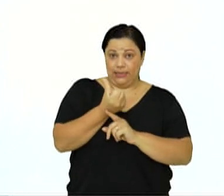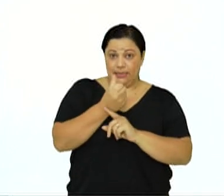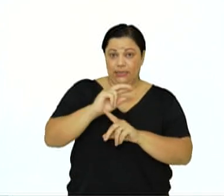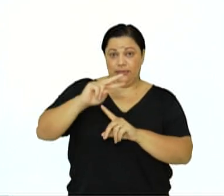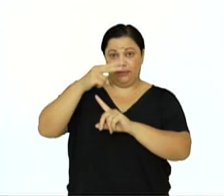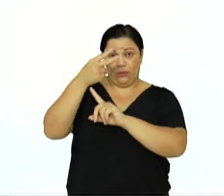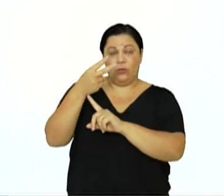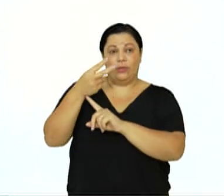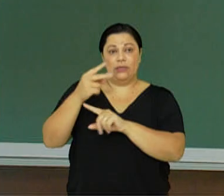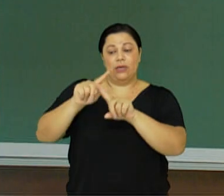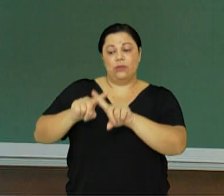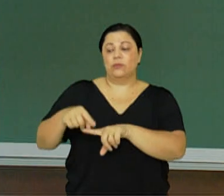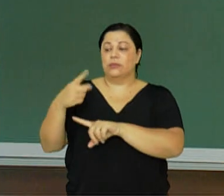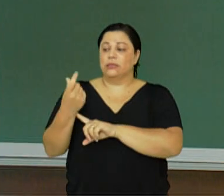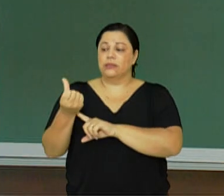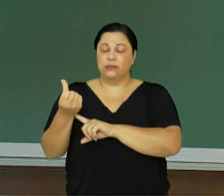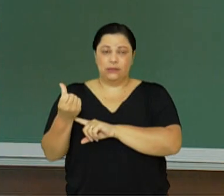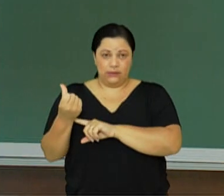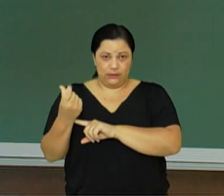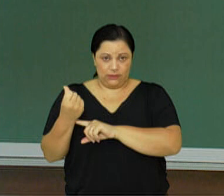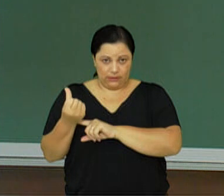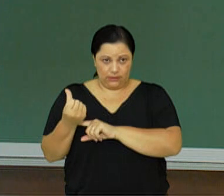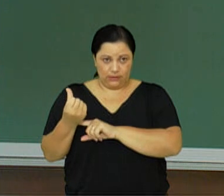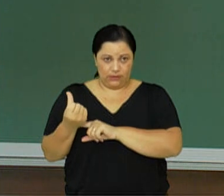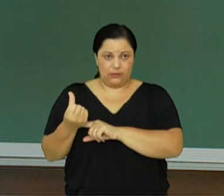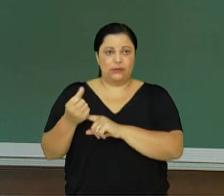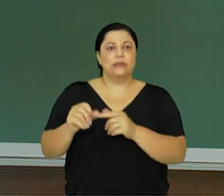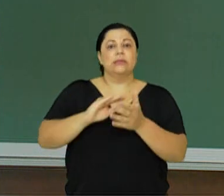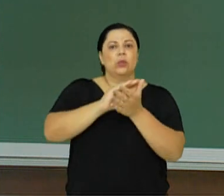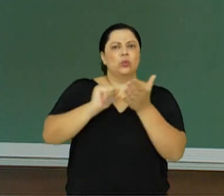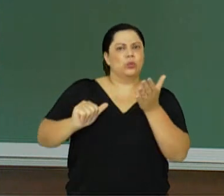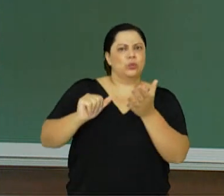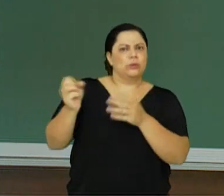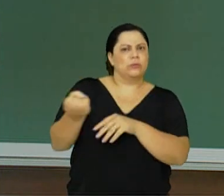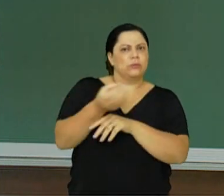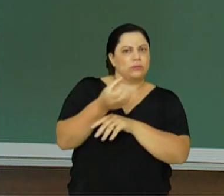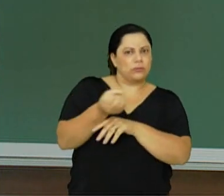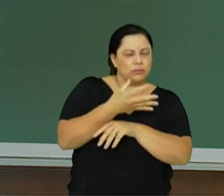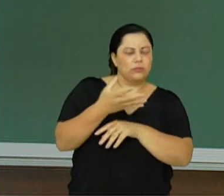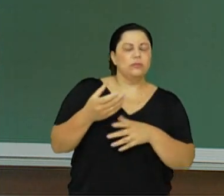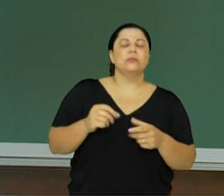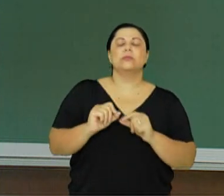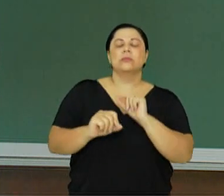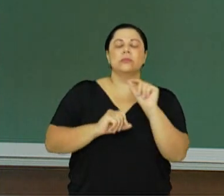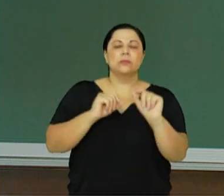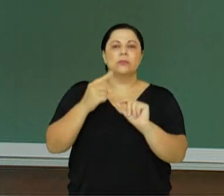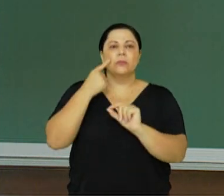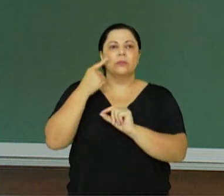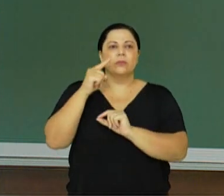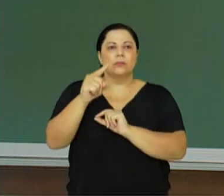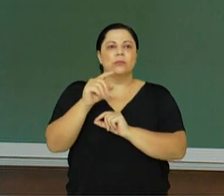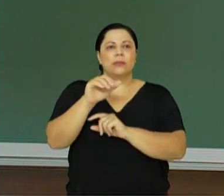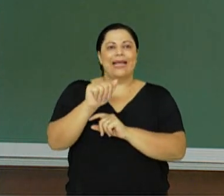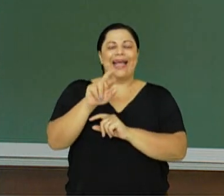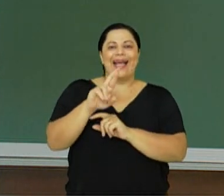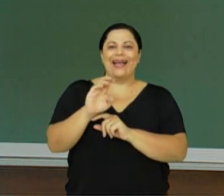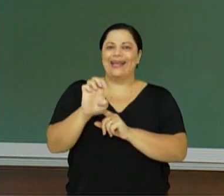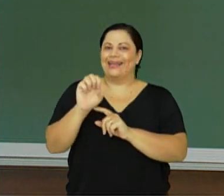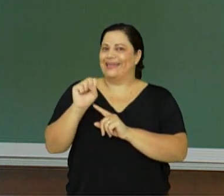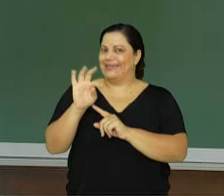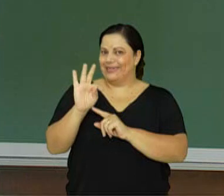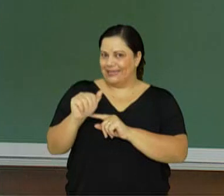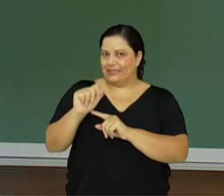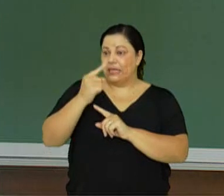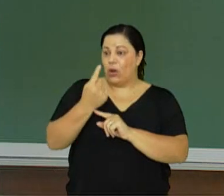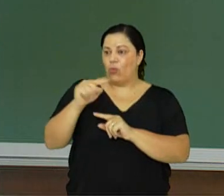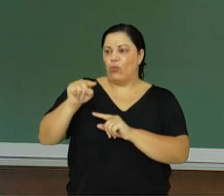vezes 16. O novo modelo, tirando aquela partezinha da frente, a aresta da base 1,5